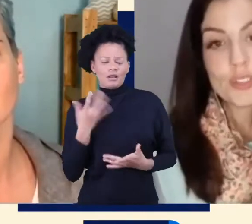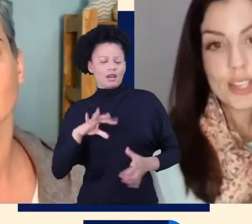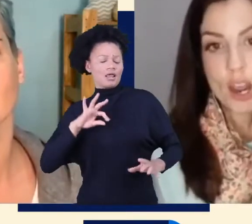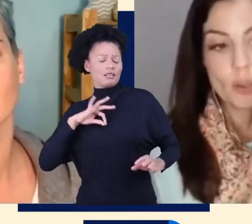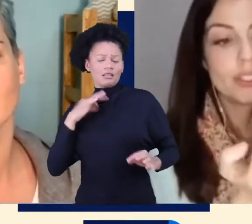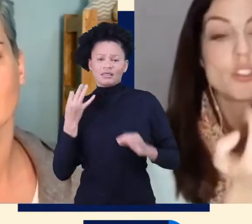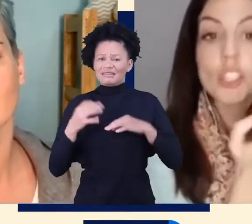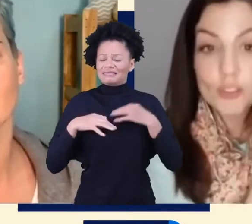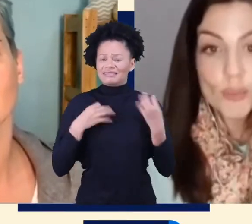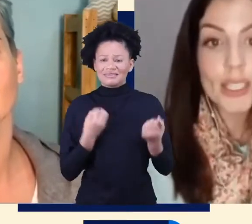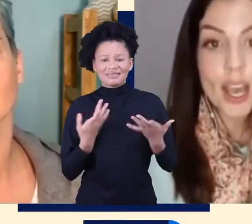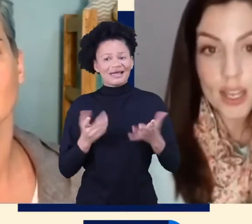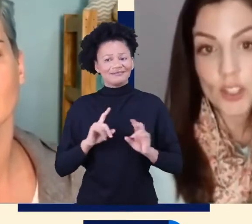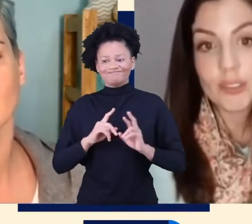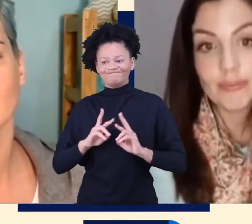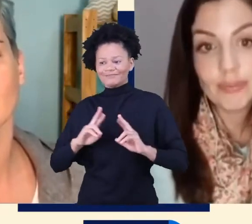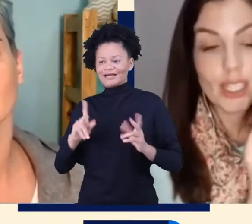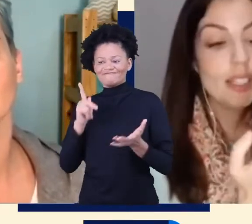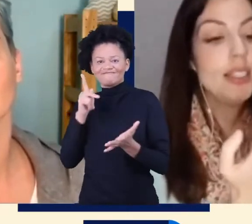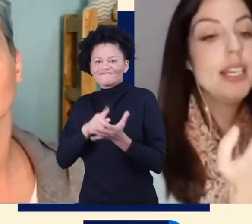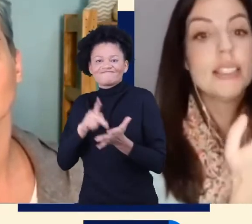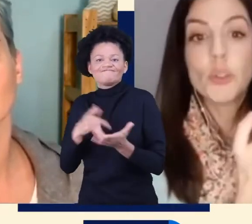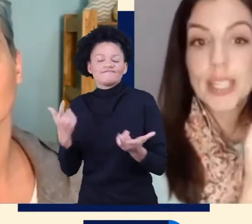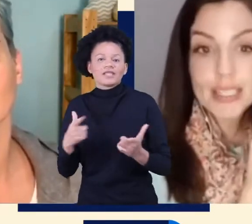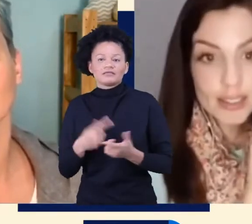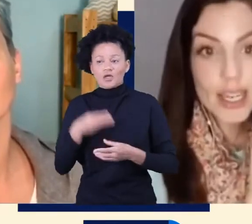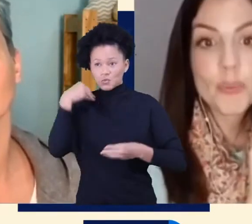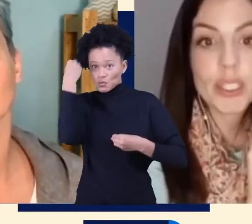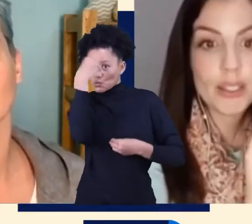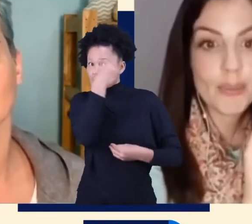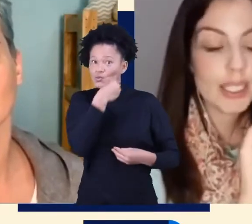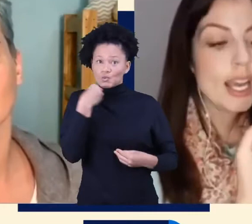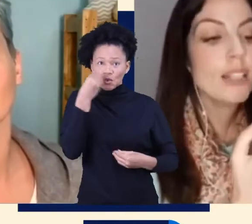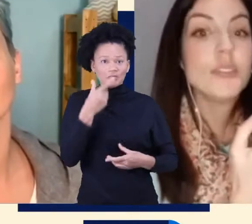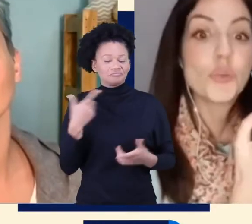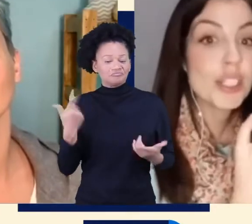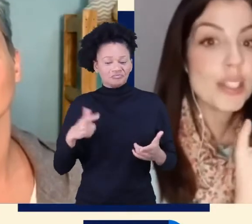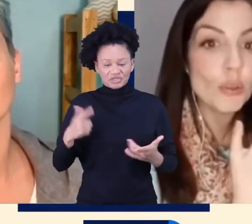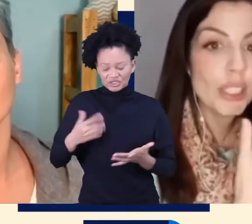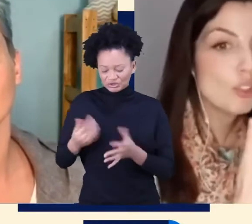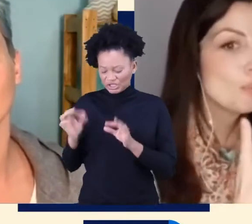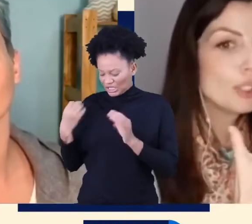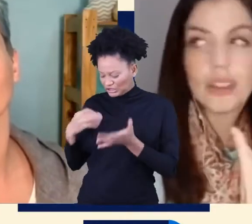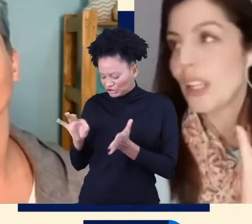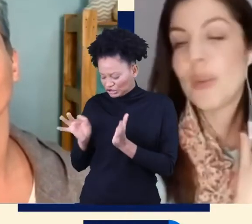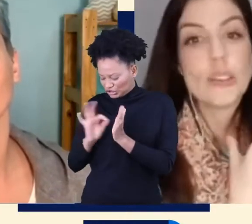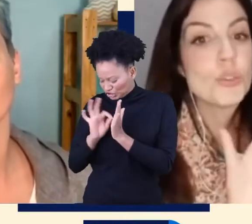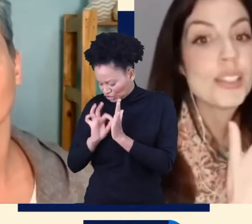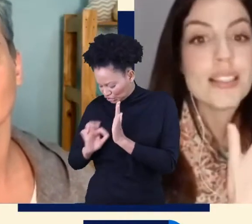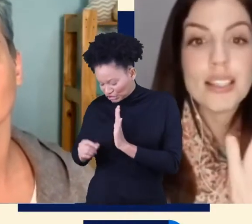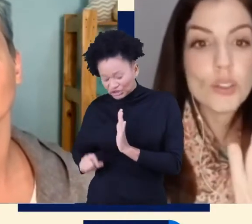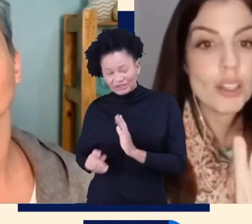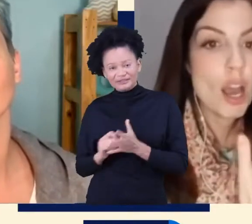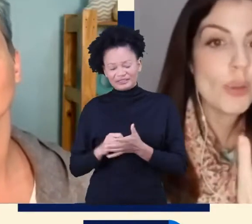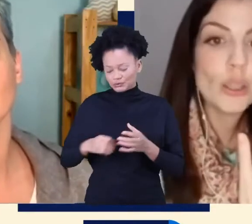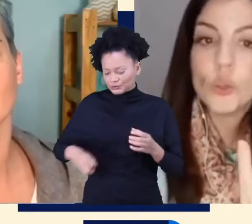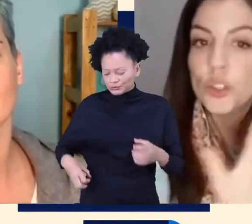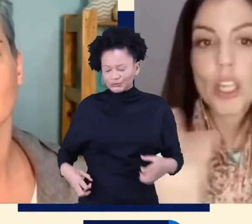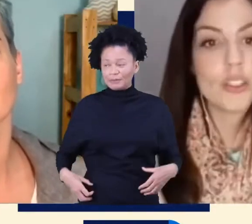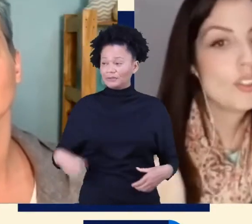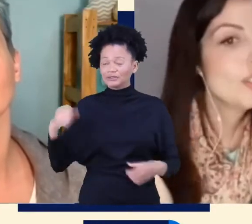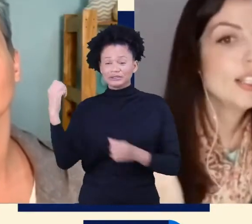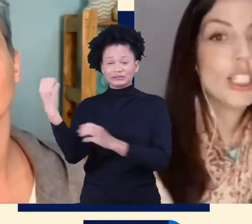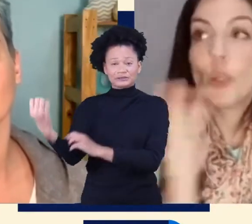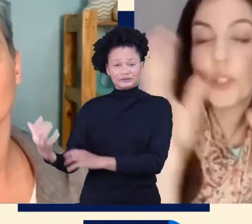absolutamente artificial, que está cheio de maquiagem, né? Não tem estria porque está maquiado, não tem celulite porque tem uma luz sensacional. E